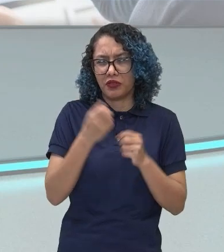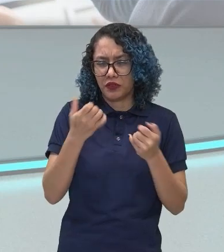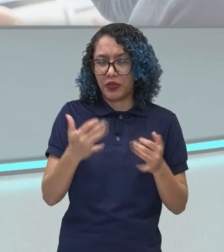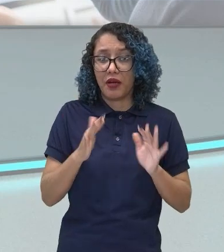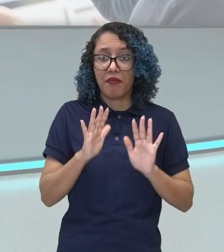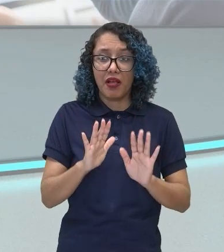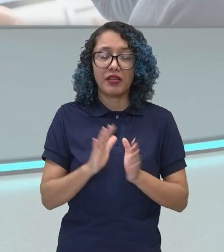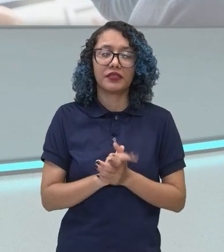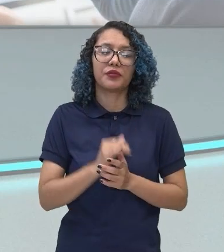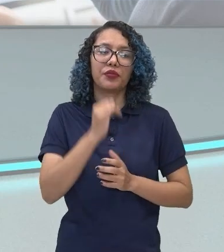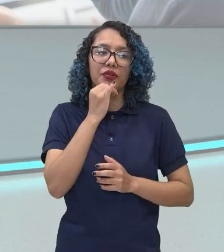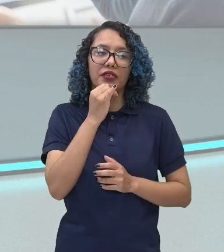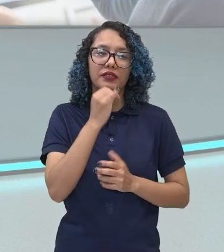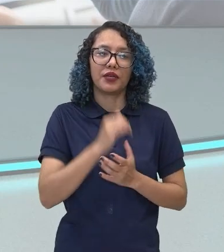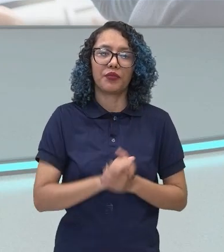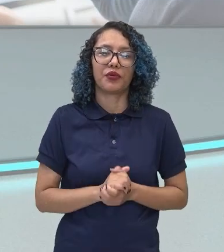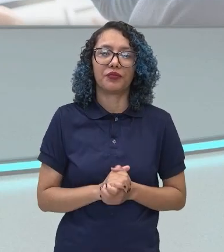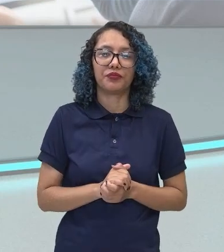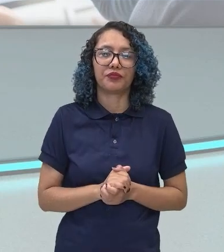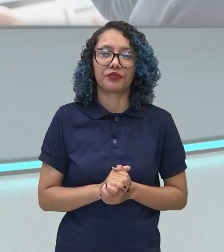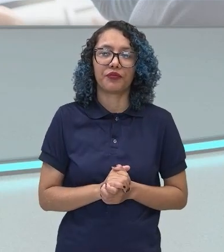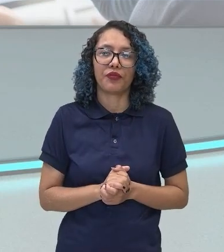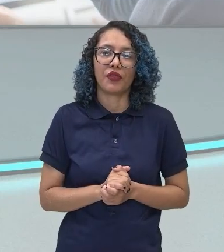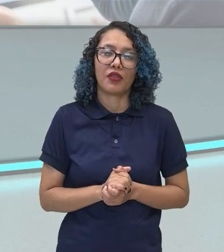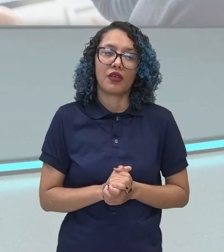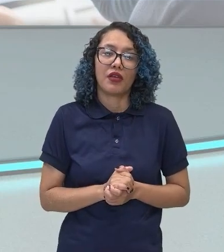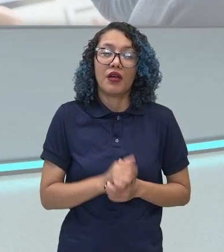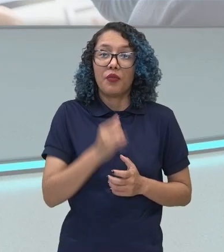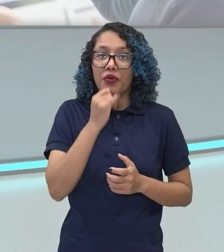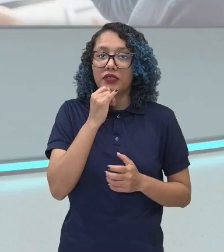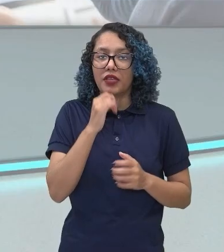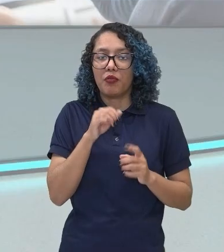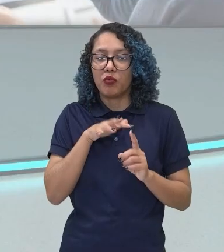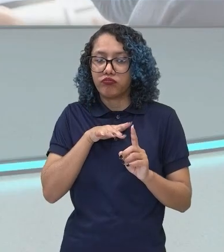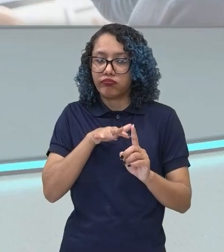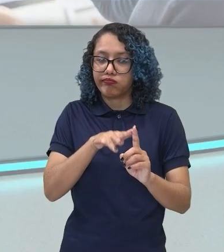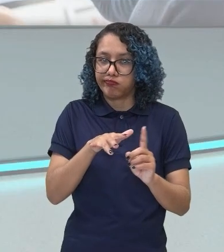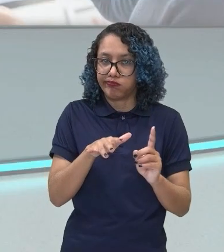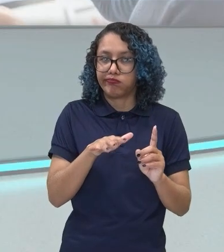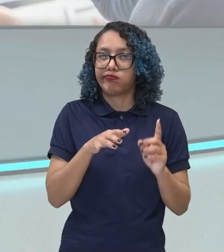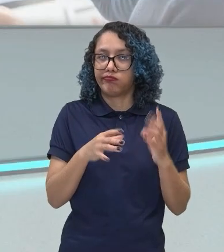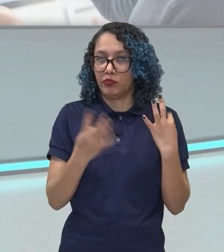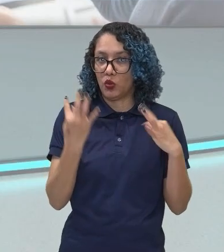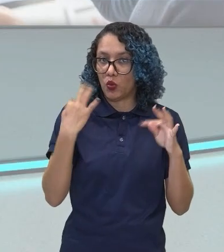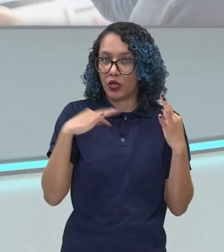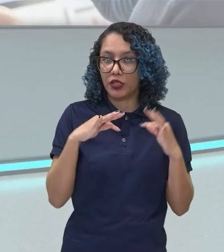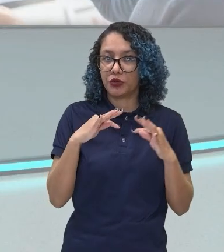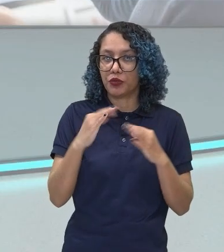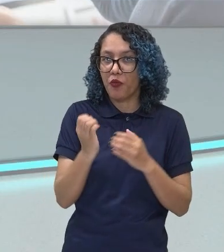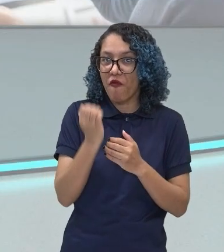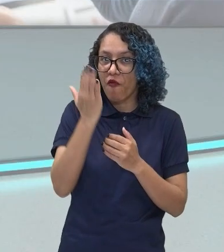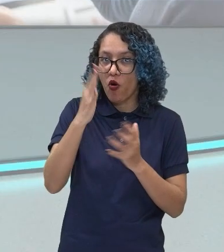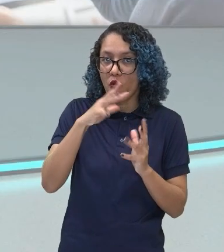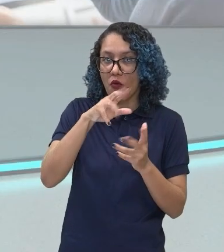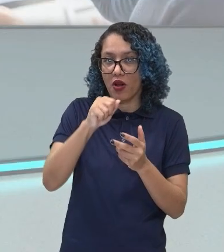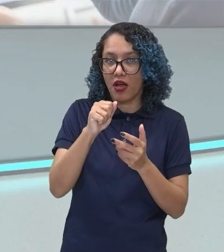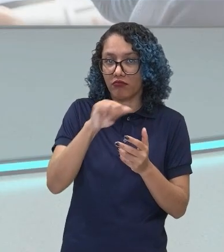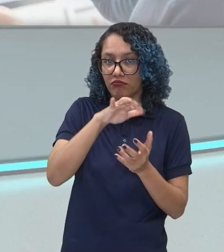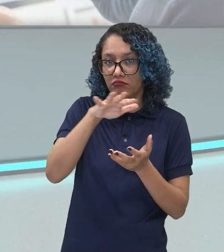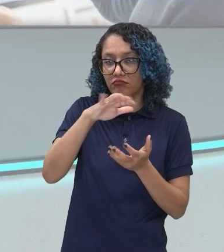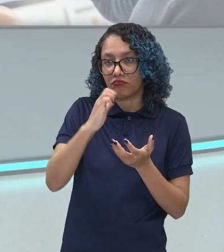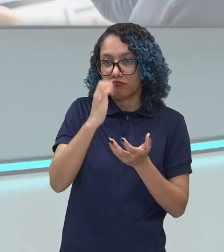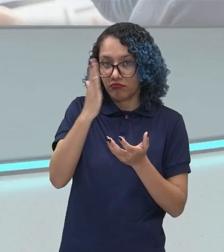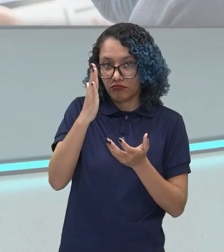posso falar, por exemplo, Space Tour Guide, né? Guia turístico espacial, né? Já que a viagem